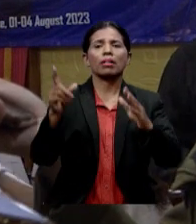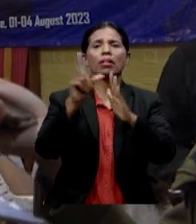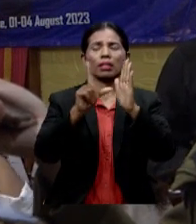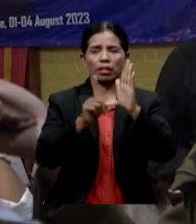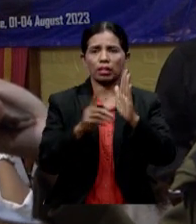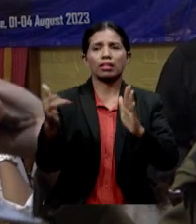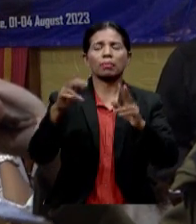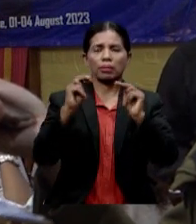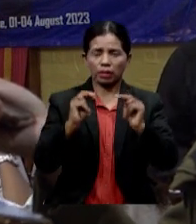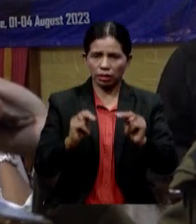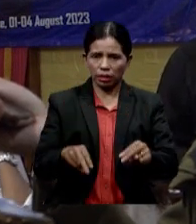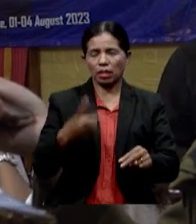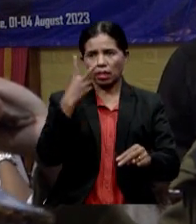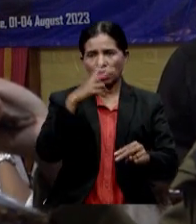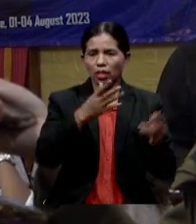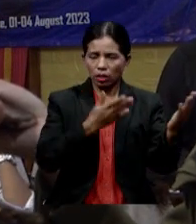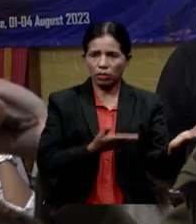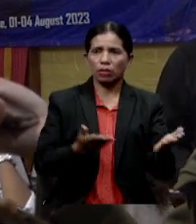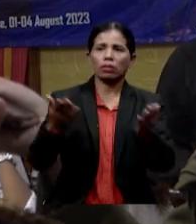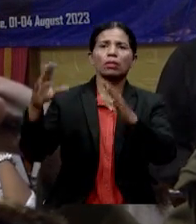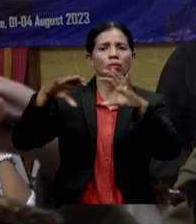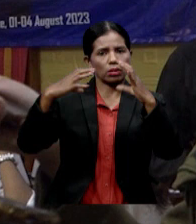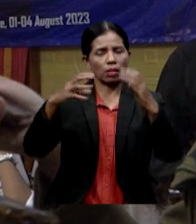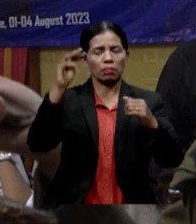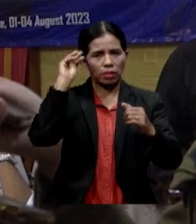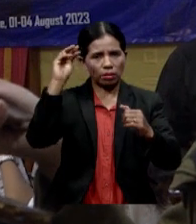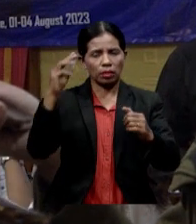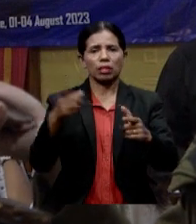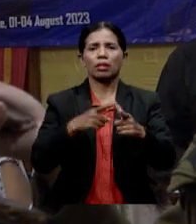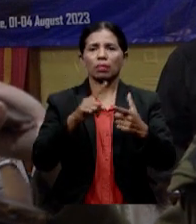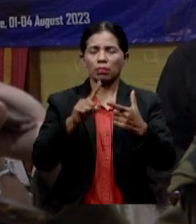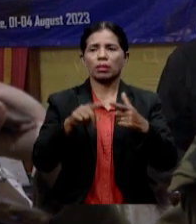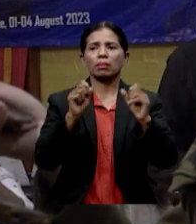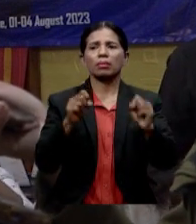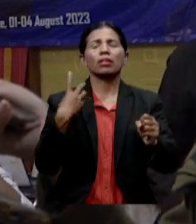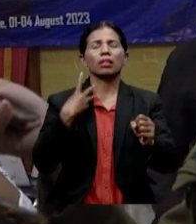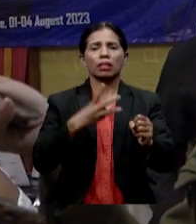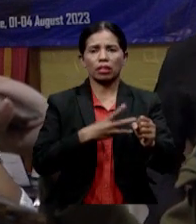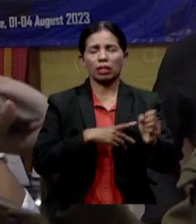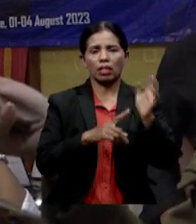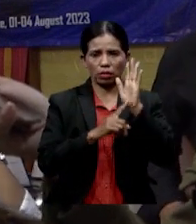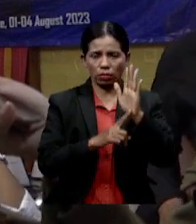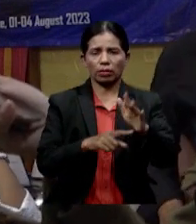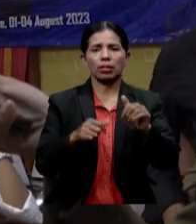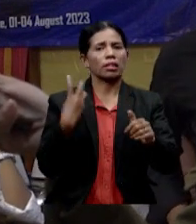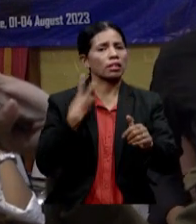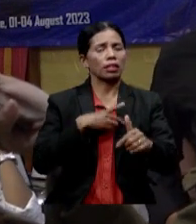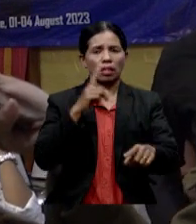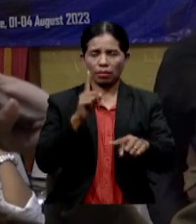serne, precisa lori fila falha para o Conselho Ministro, para e depois bele, ita será seguirne. Tamba itla bele, nema